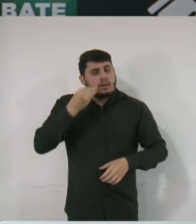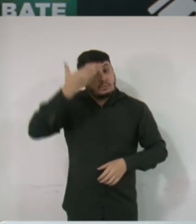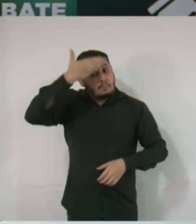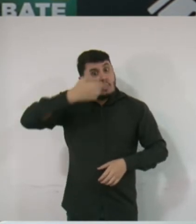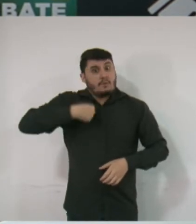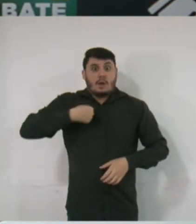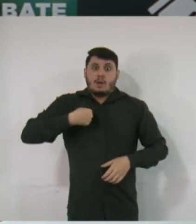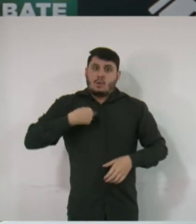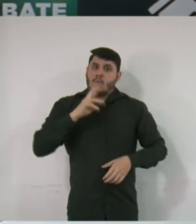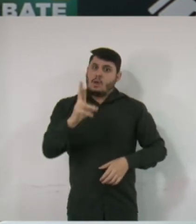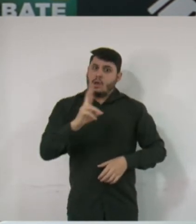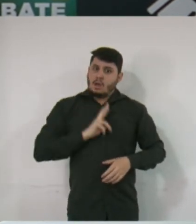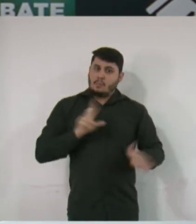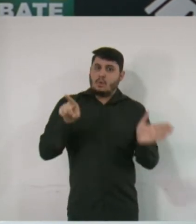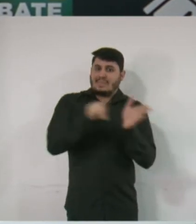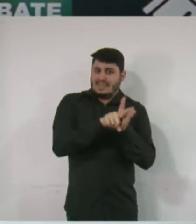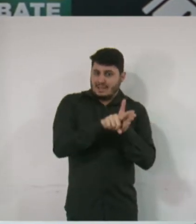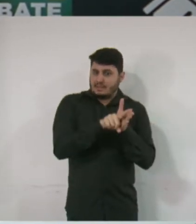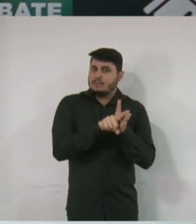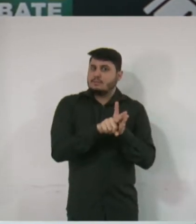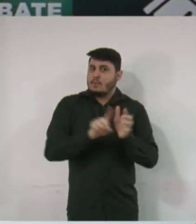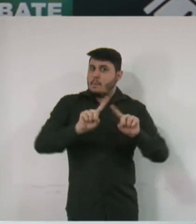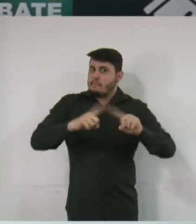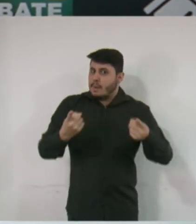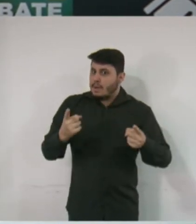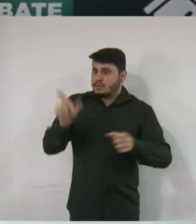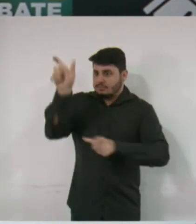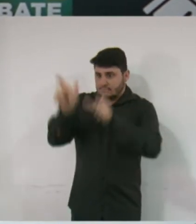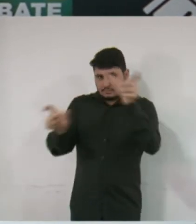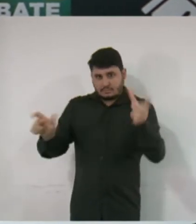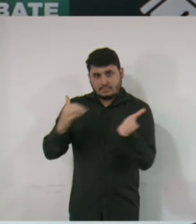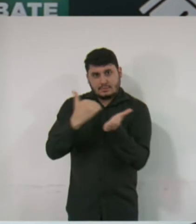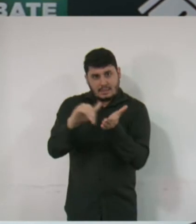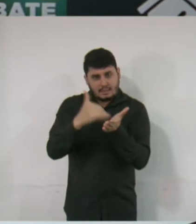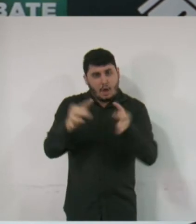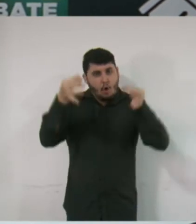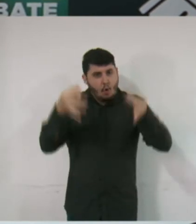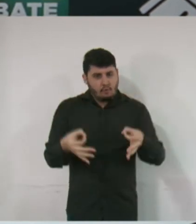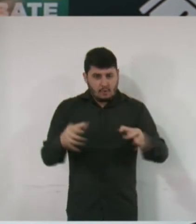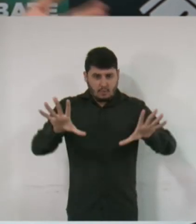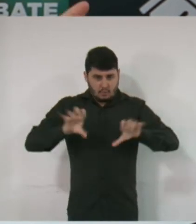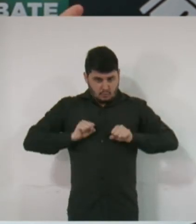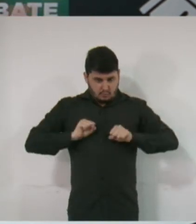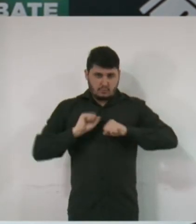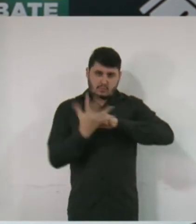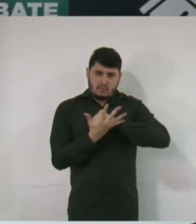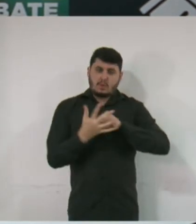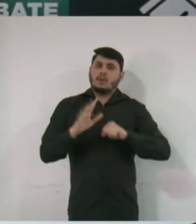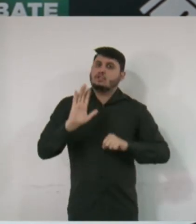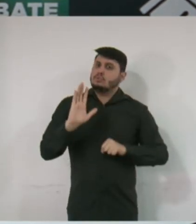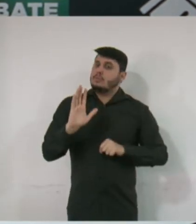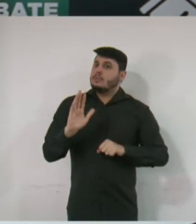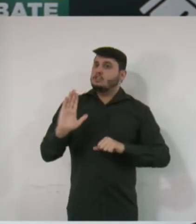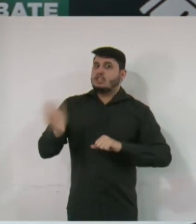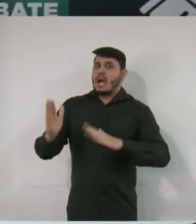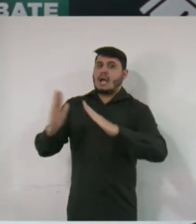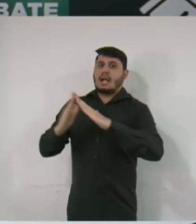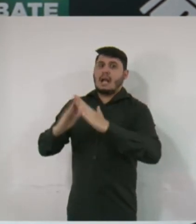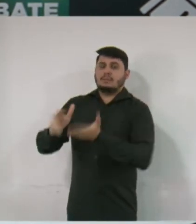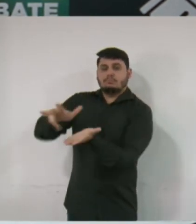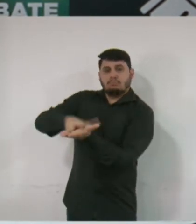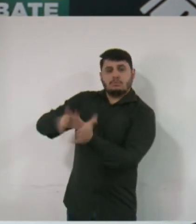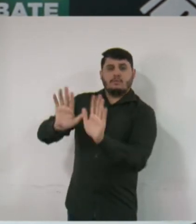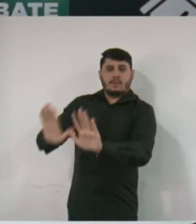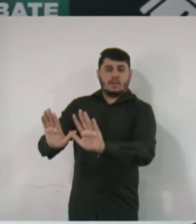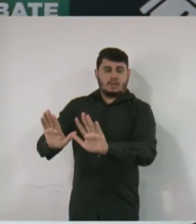gente está acompanhando eles, monitorando. Espero que muito em breve, assim como Francisco e Matheus, que também já foram acometidos